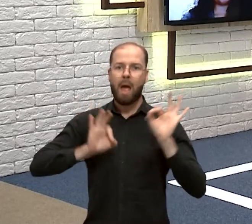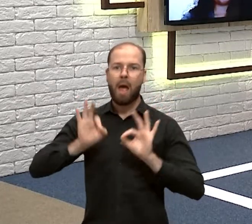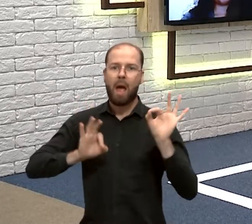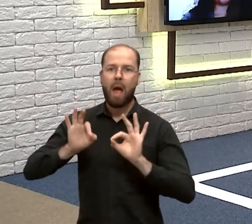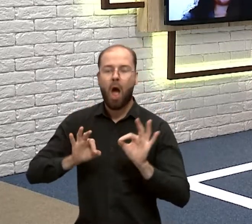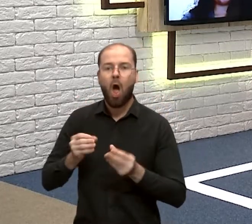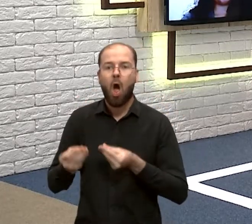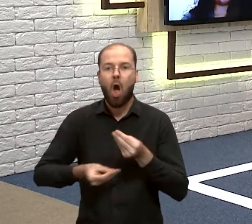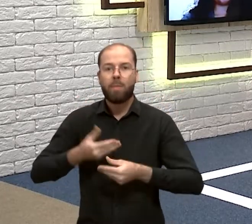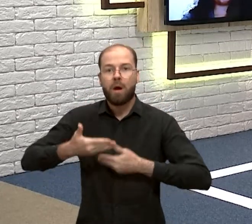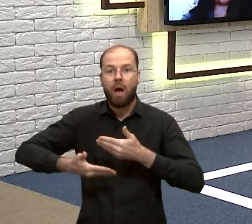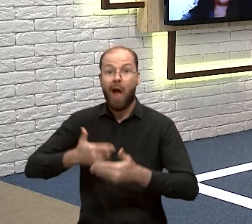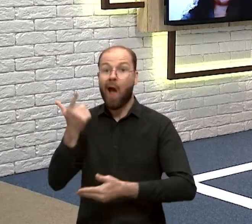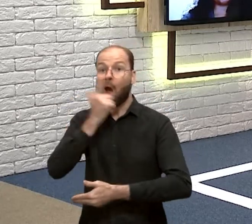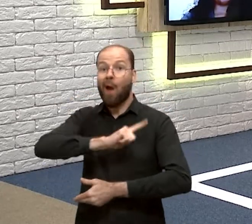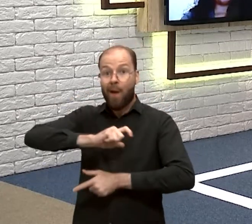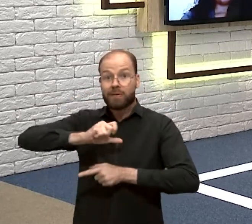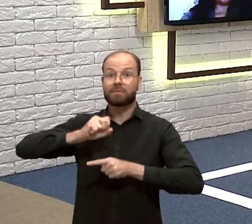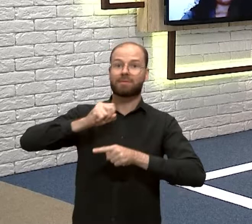intercâmbio.